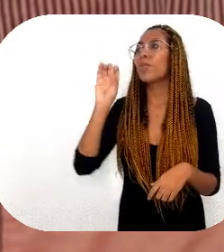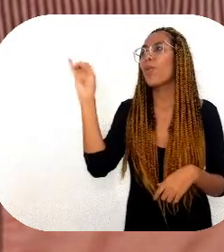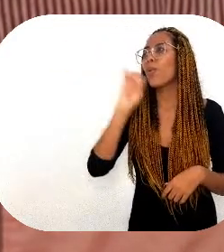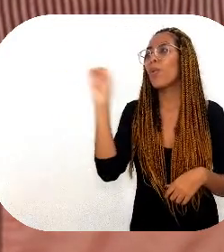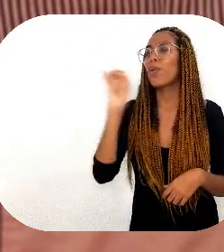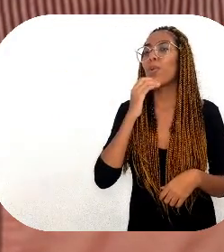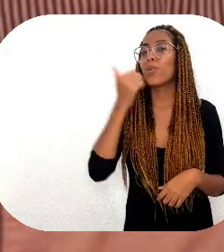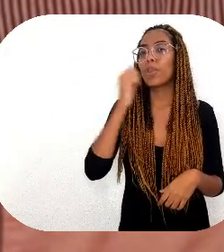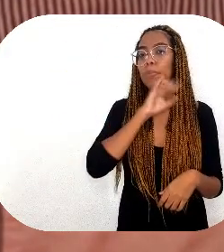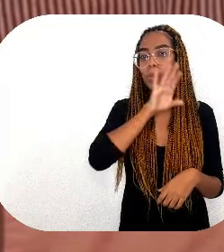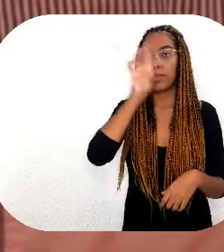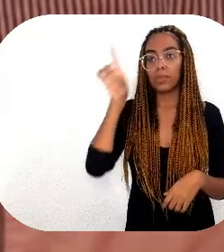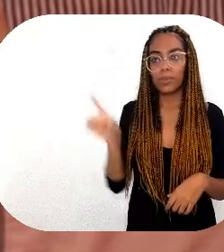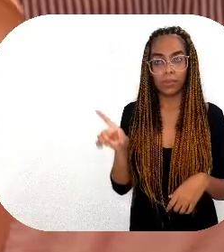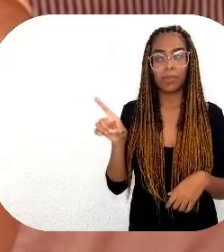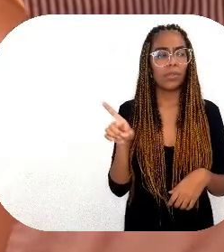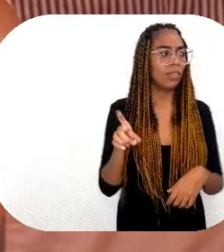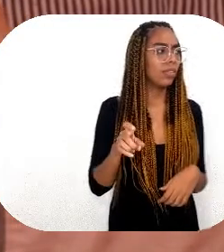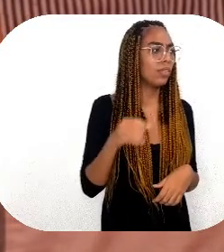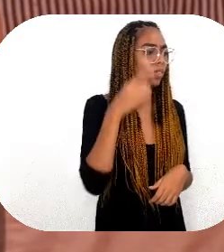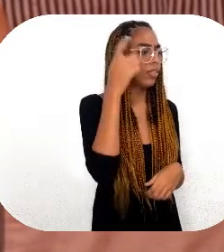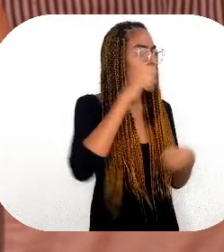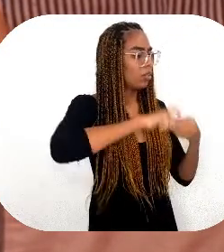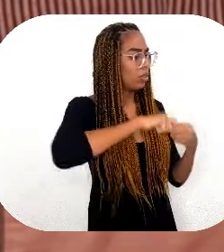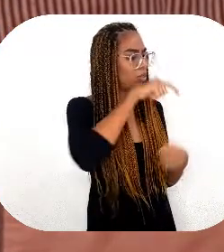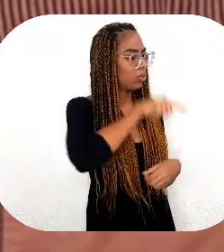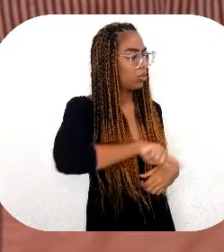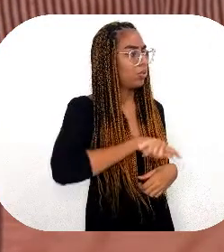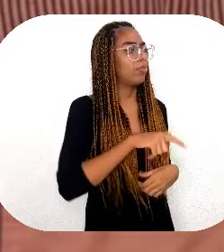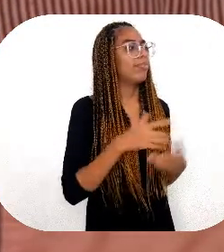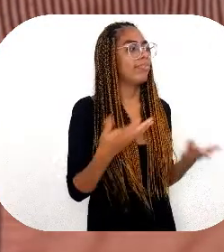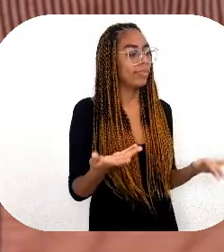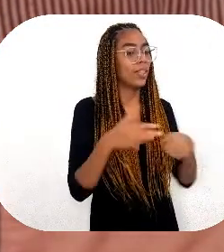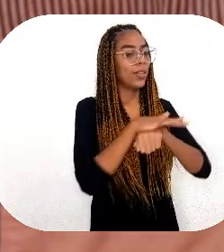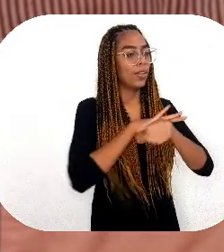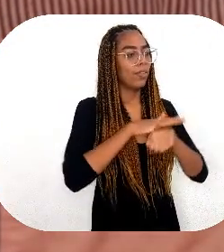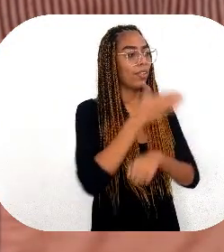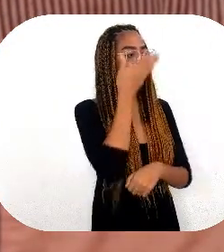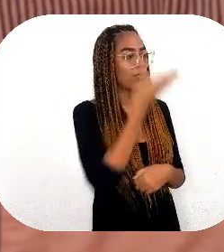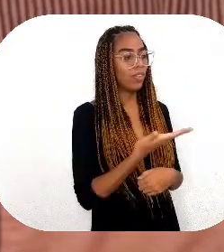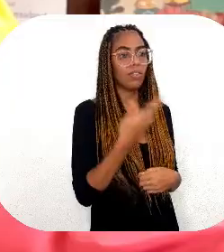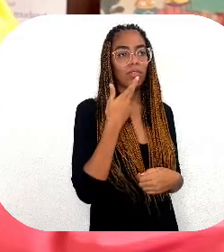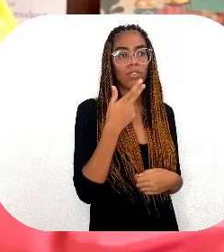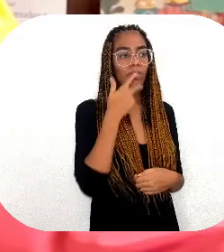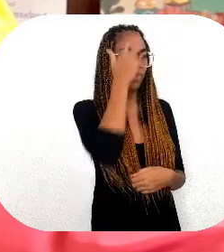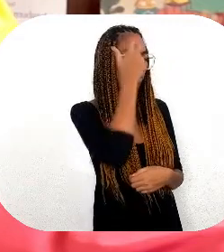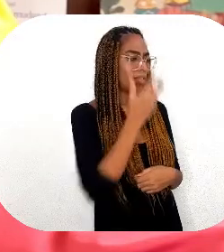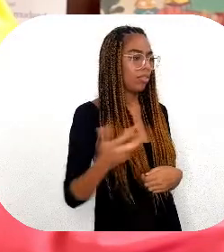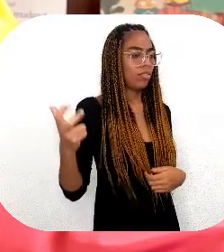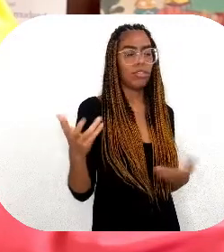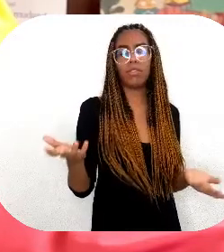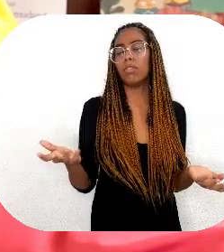voltou. Olhou para o macaquinho e disse, oi, macaquinho, bom dia. Oxe, você voltou? É, voltei